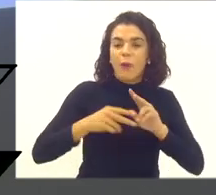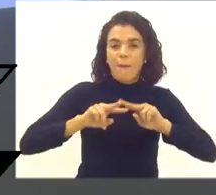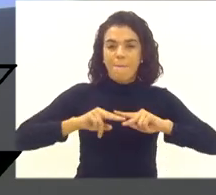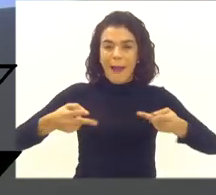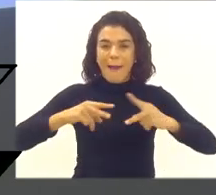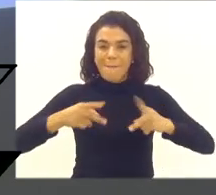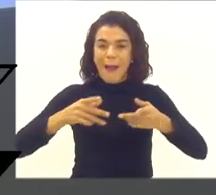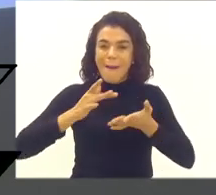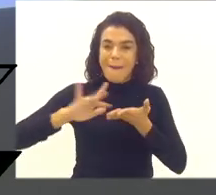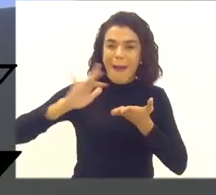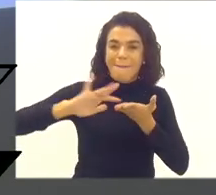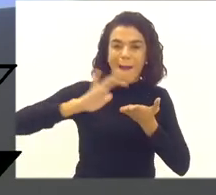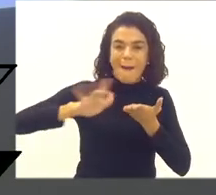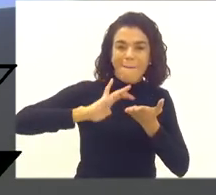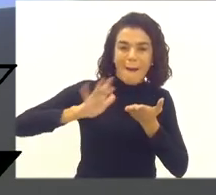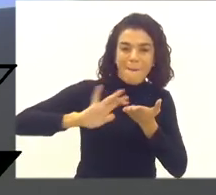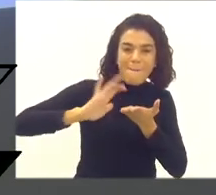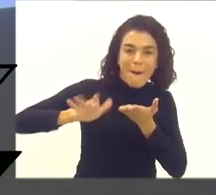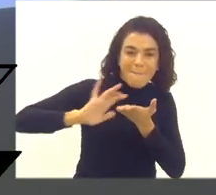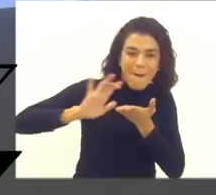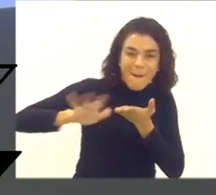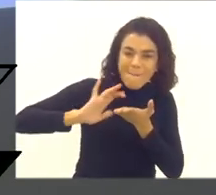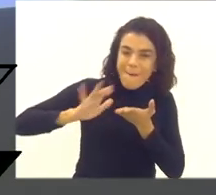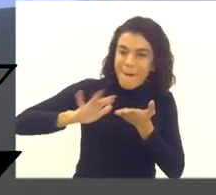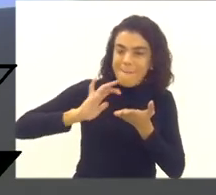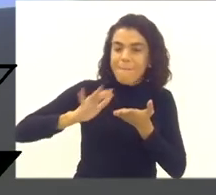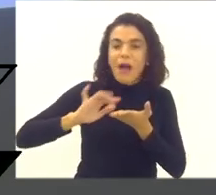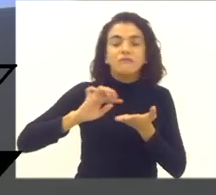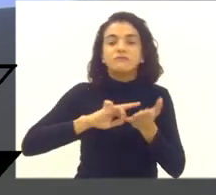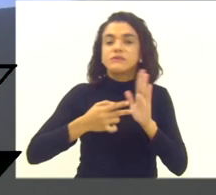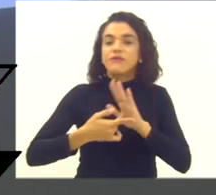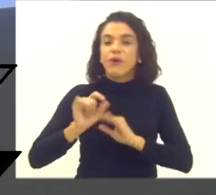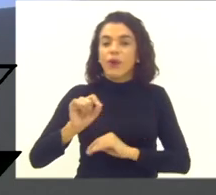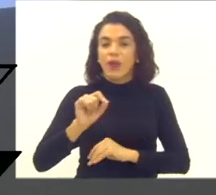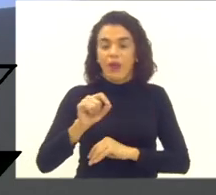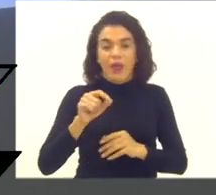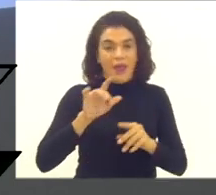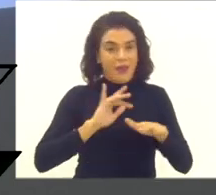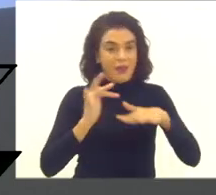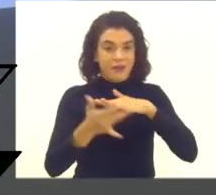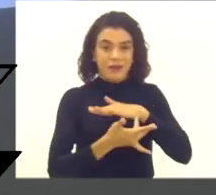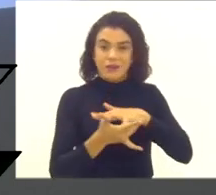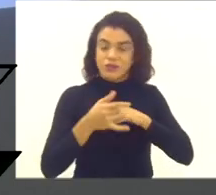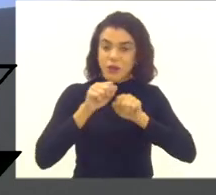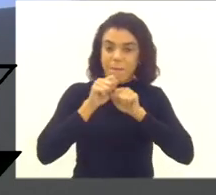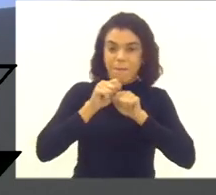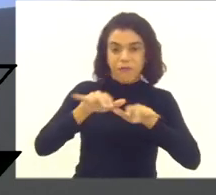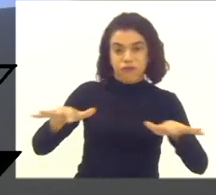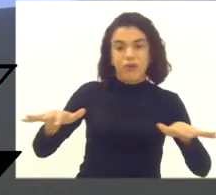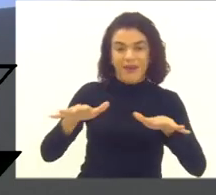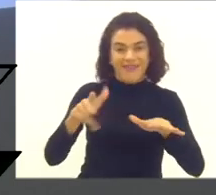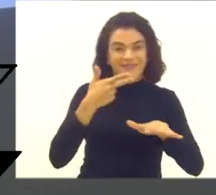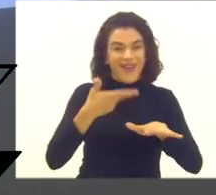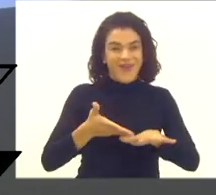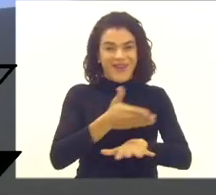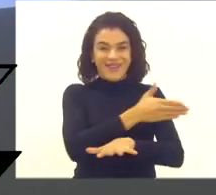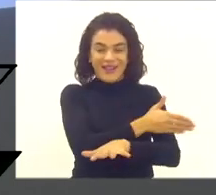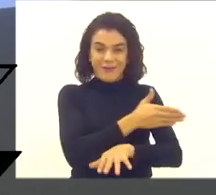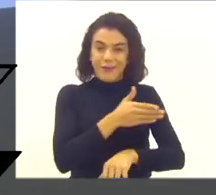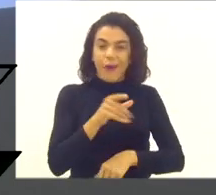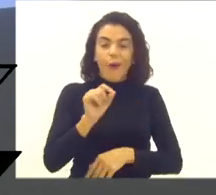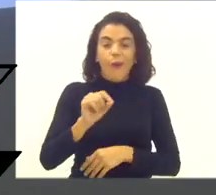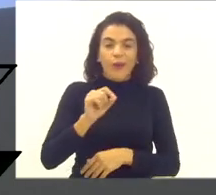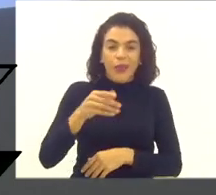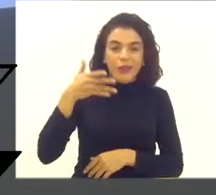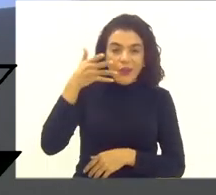que faz com que as redes sociais se tornem catalisadores né desses discursos de ódio que a gente estava falando são